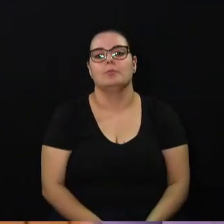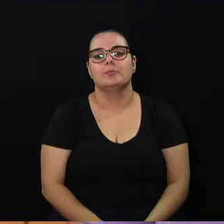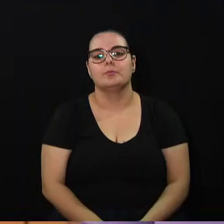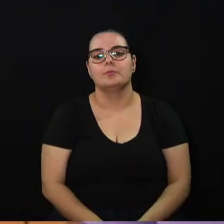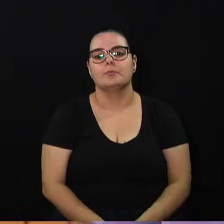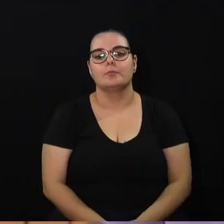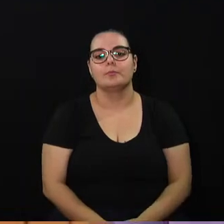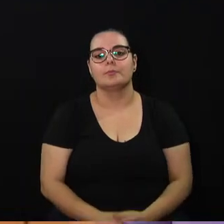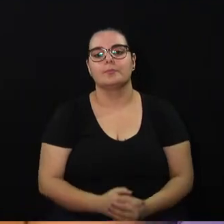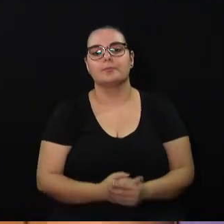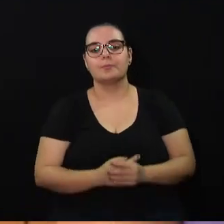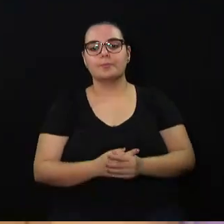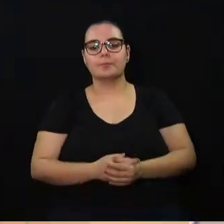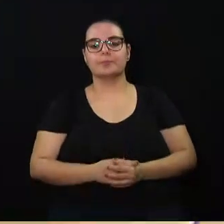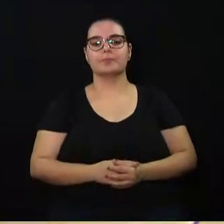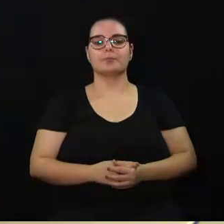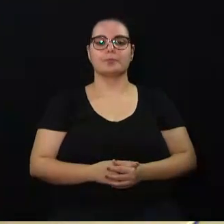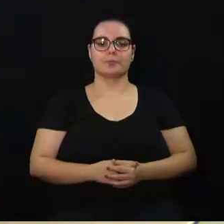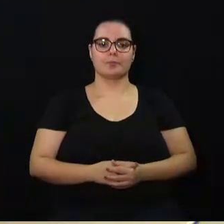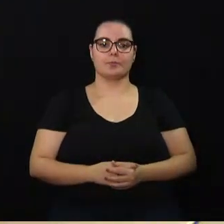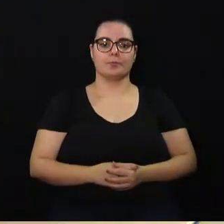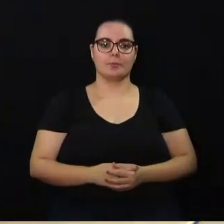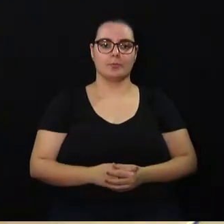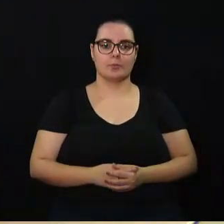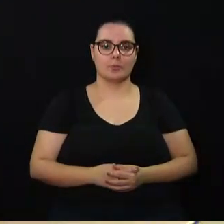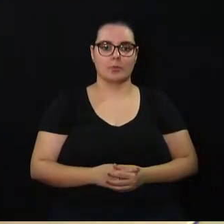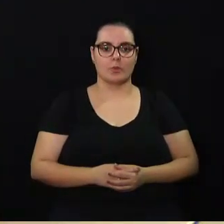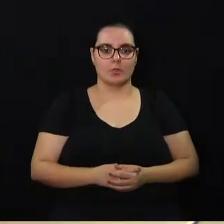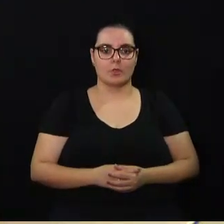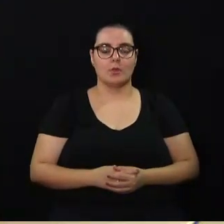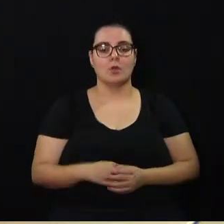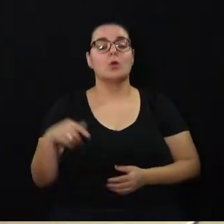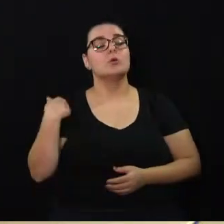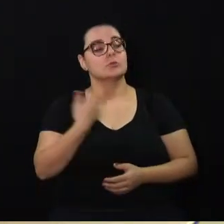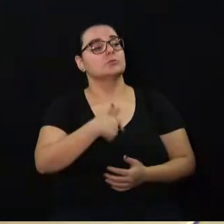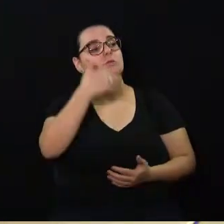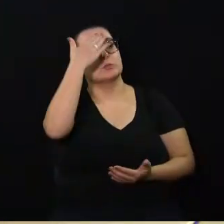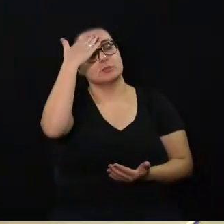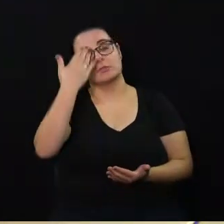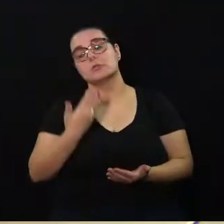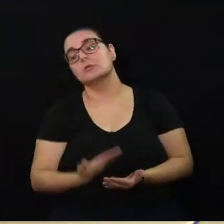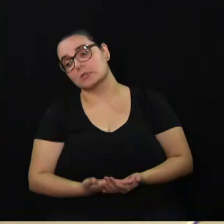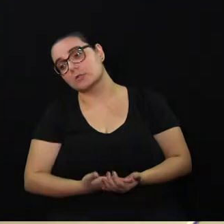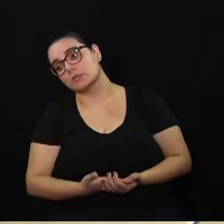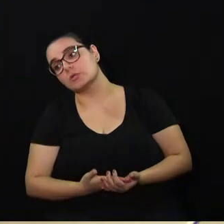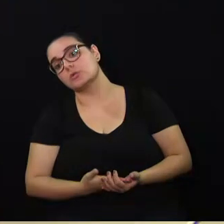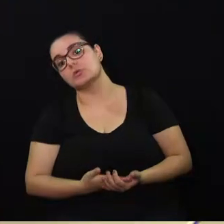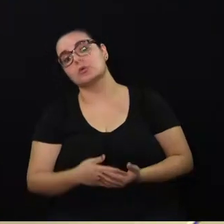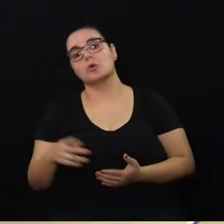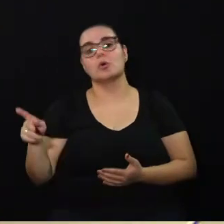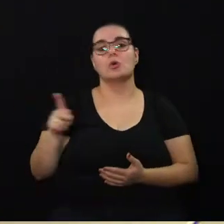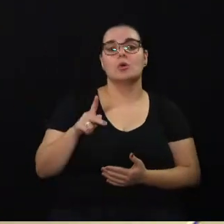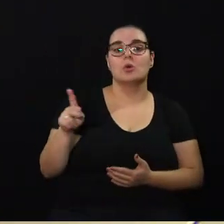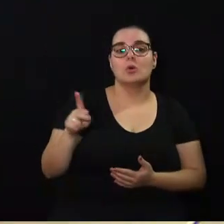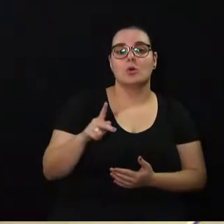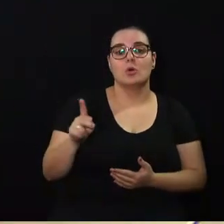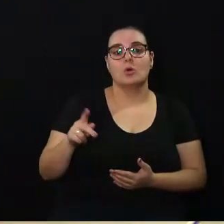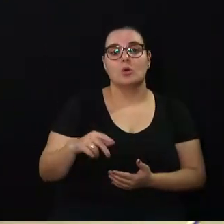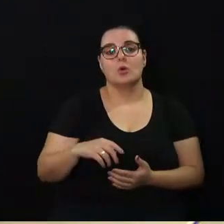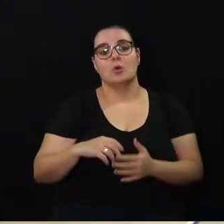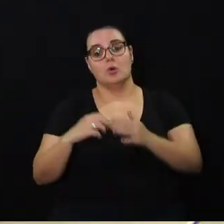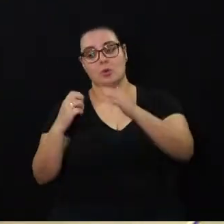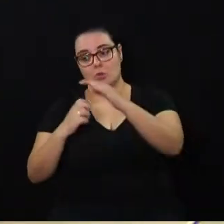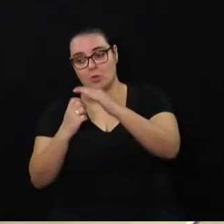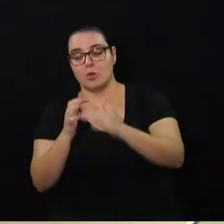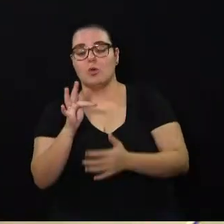é é daí a gente acredita muito né enquanto professores enquanto empresa é